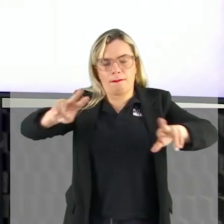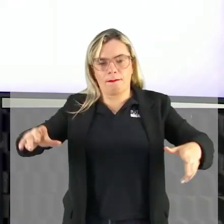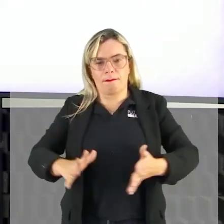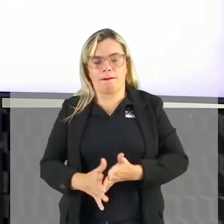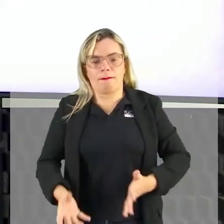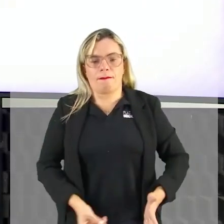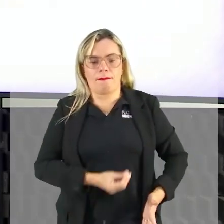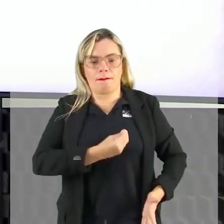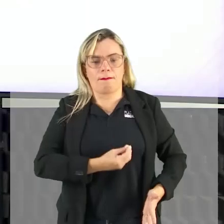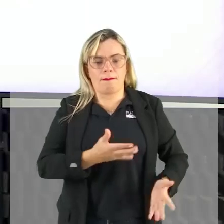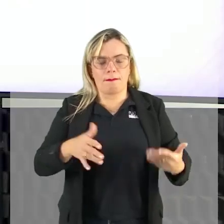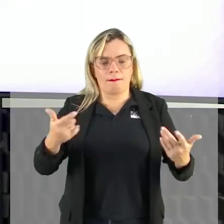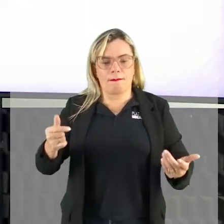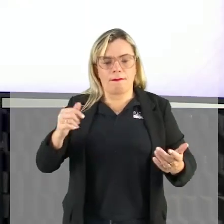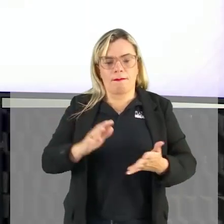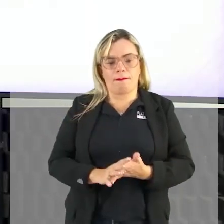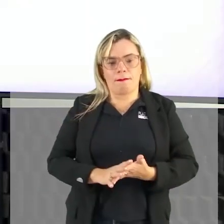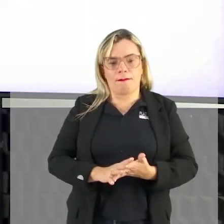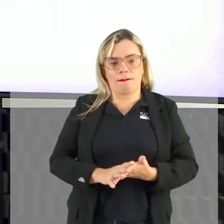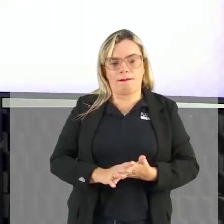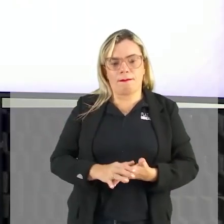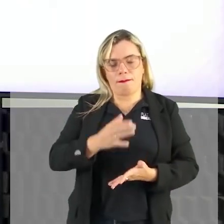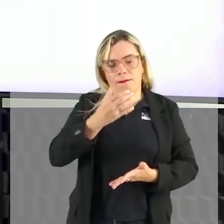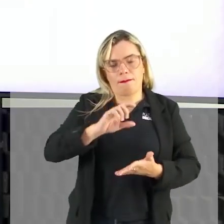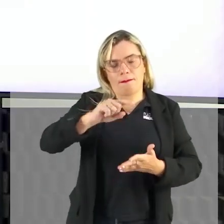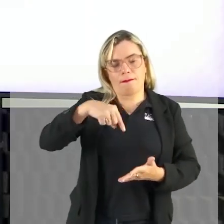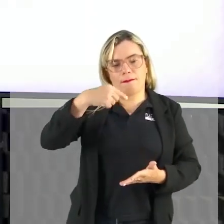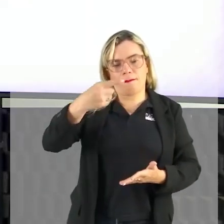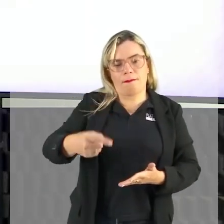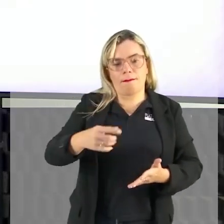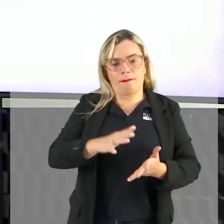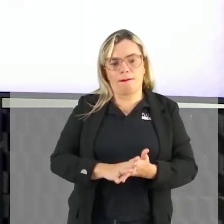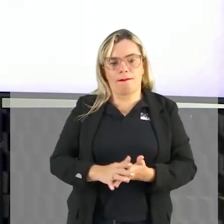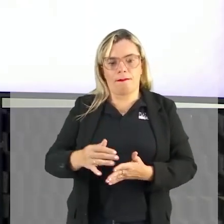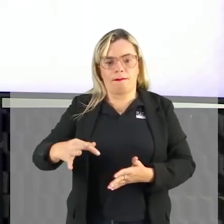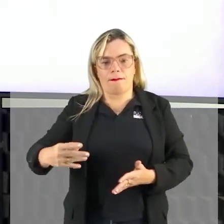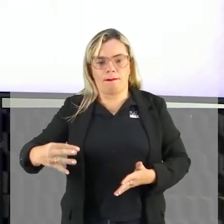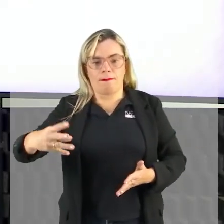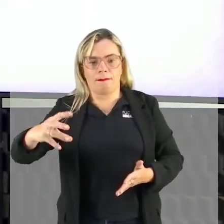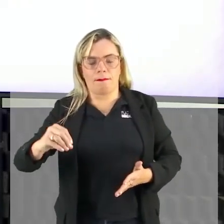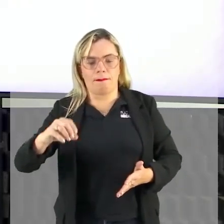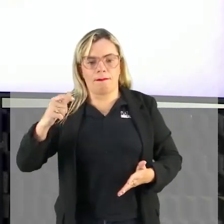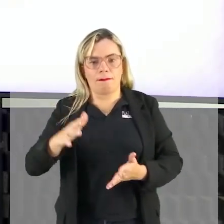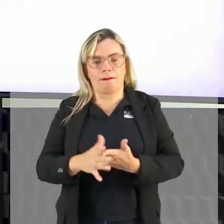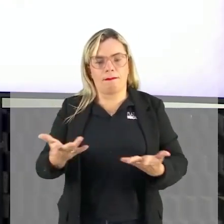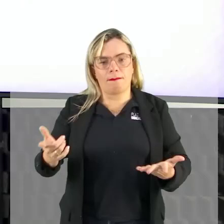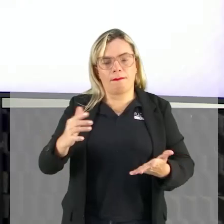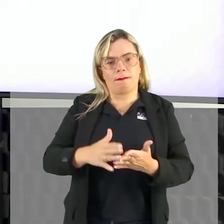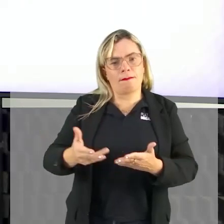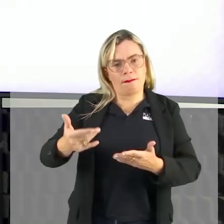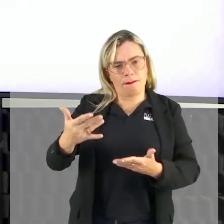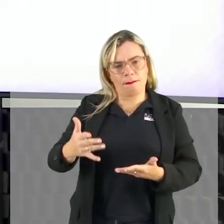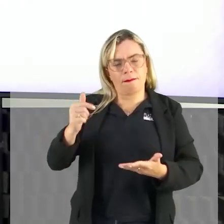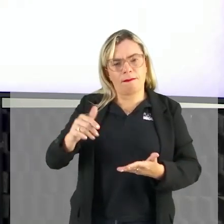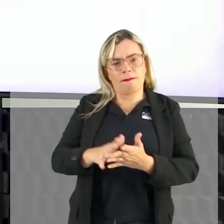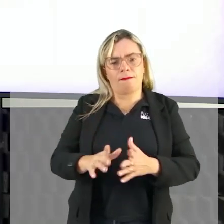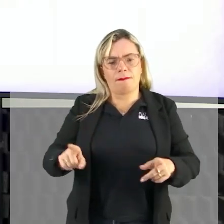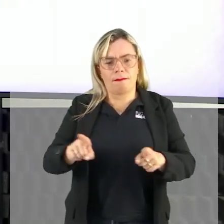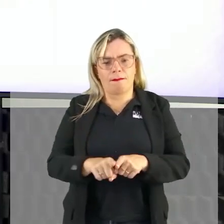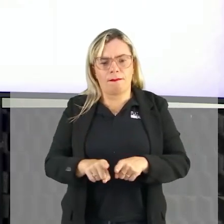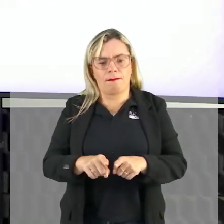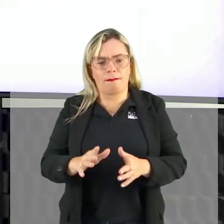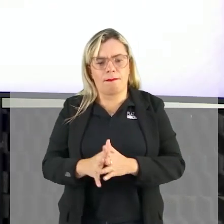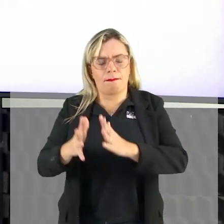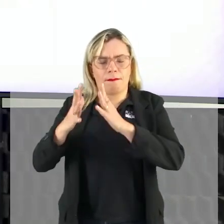aqui, ó, o fruto, ele já é pós-fecundação. E, além de tudo, ele é, como eu falei anteriormente, uma estrutura complexa, é uma